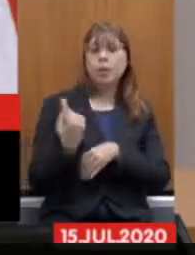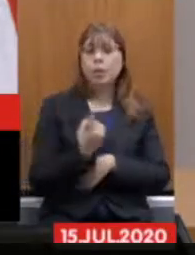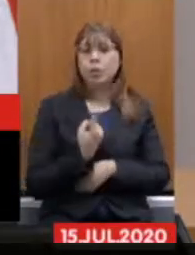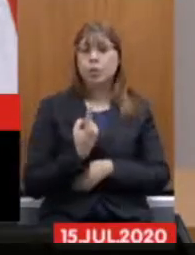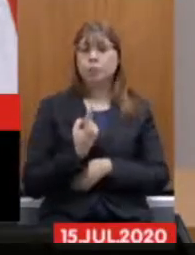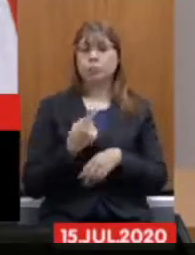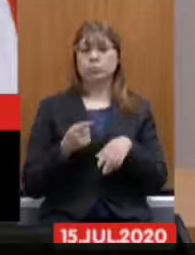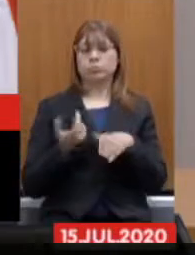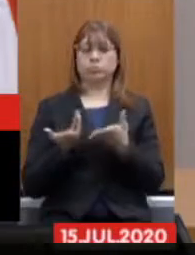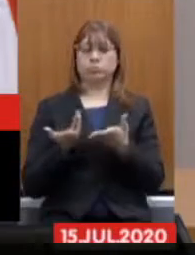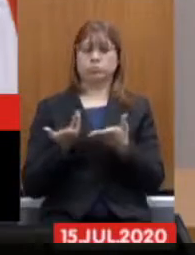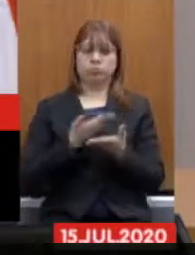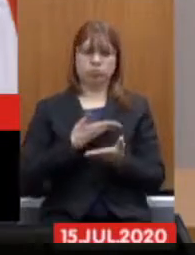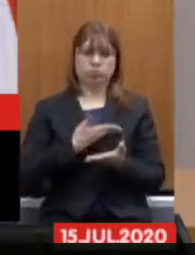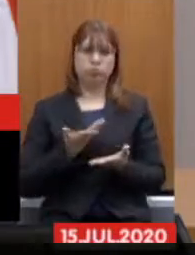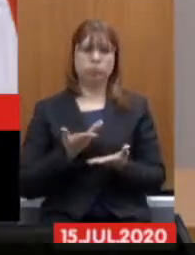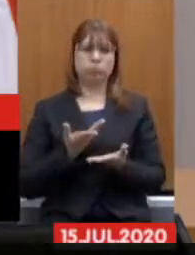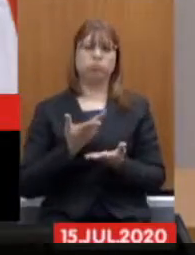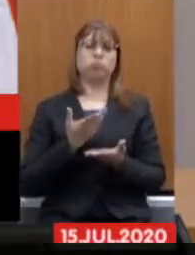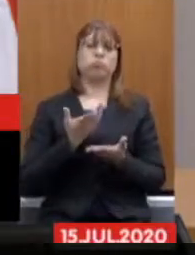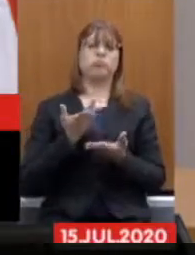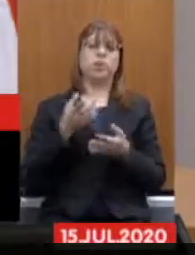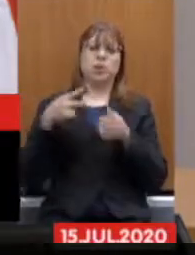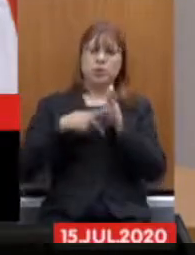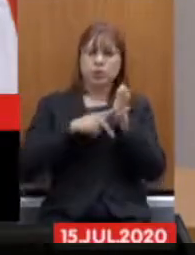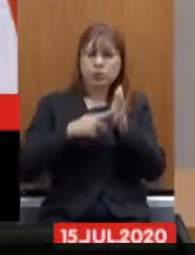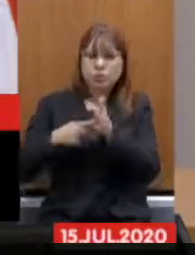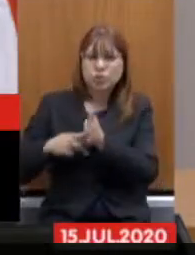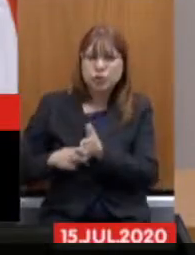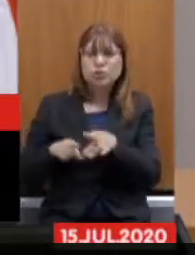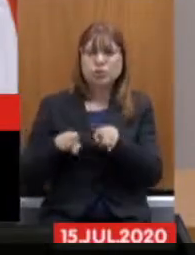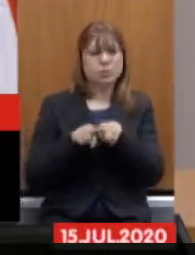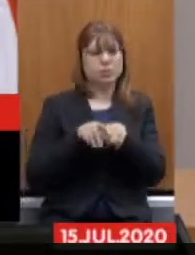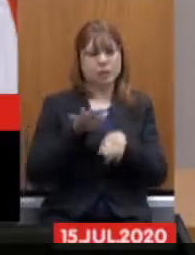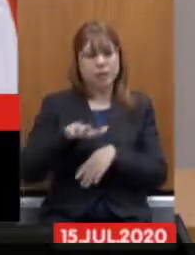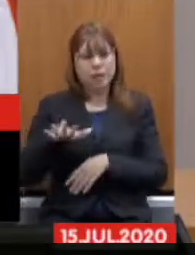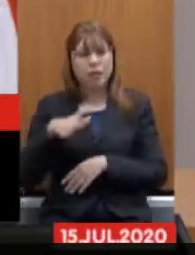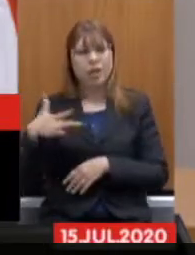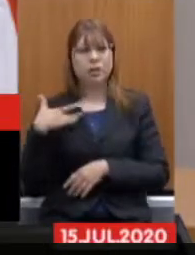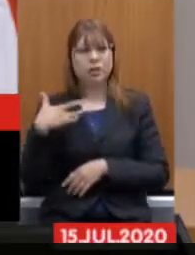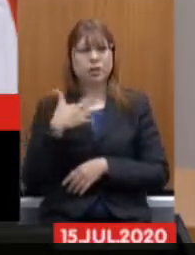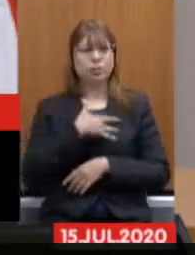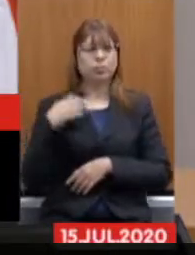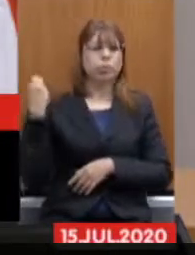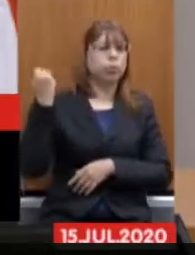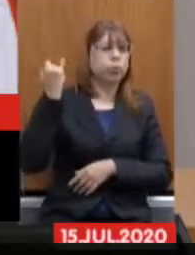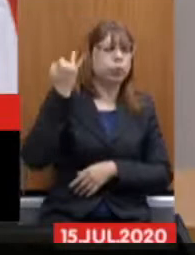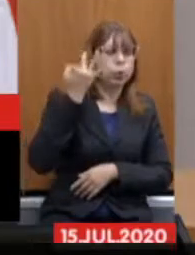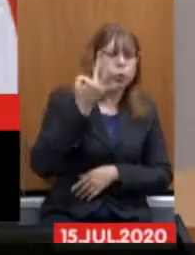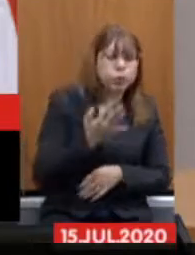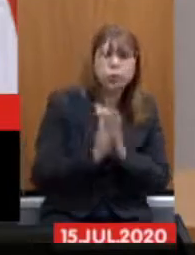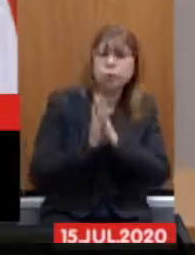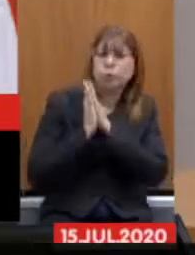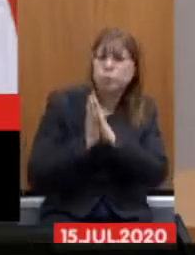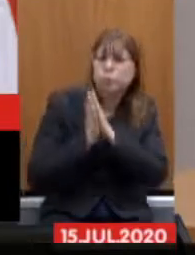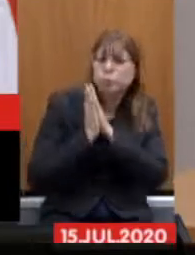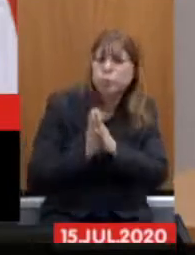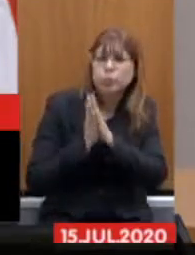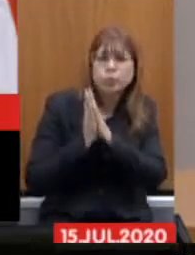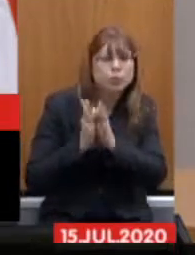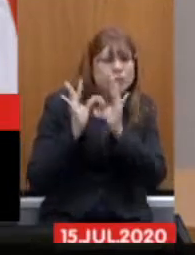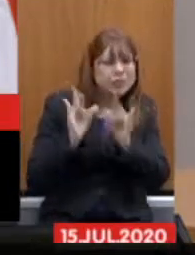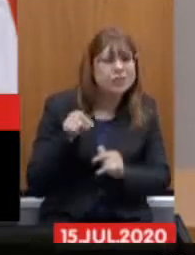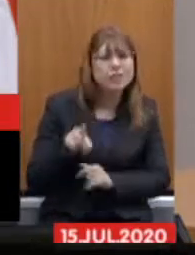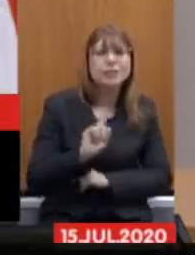e os companheiros do serjusmig os companheiros da saúde virando a noite em tornando para que o funpemg não